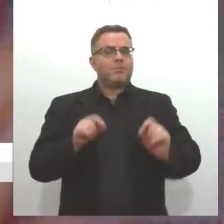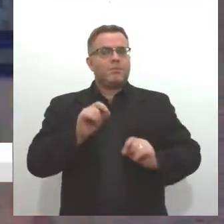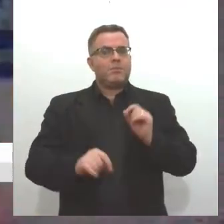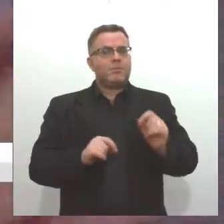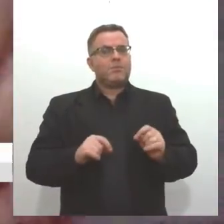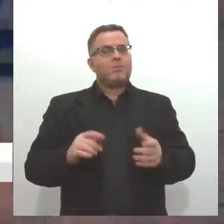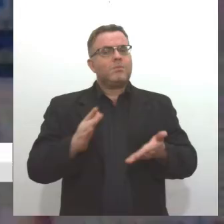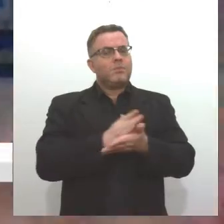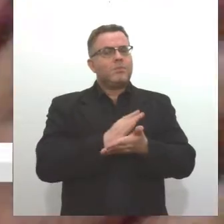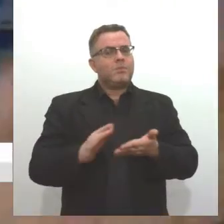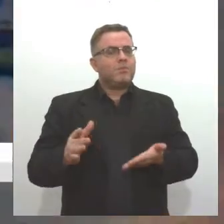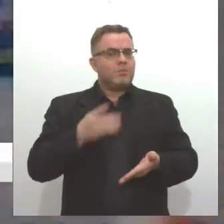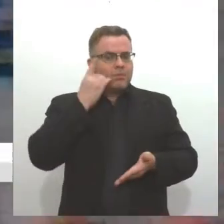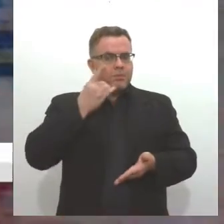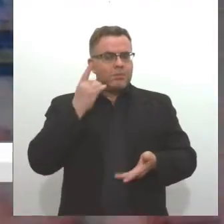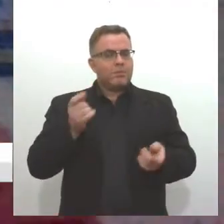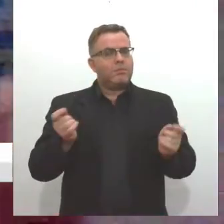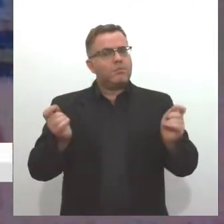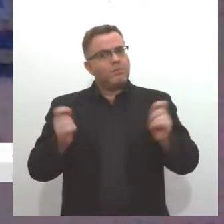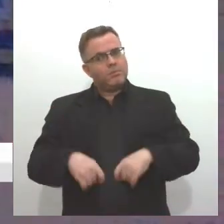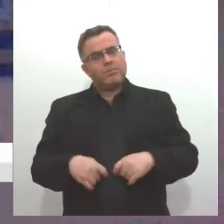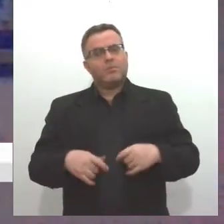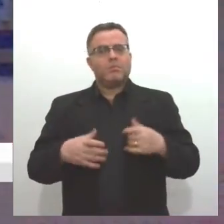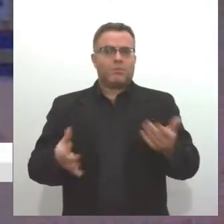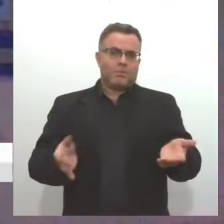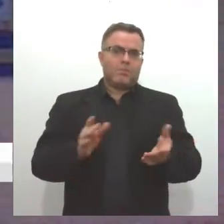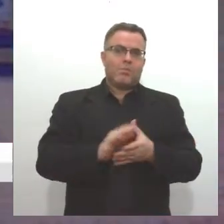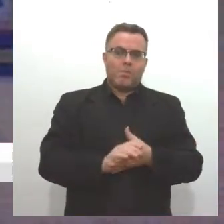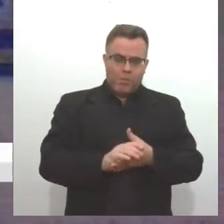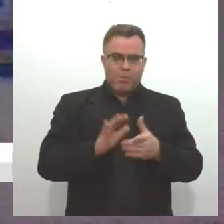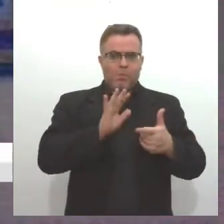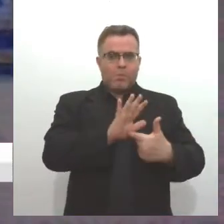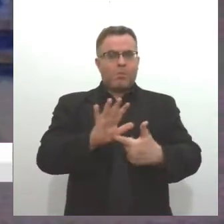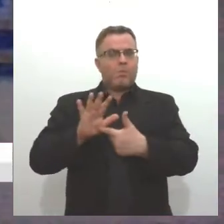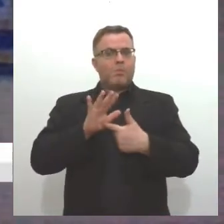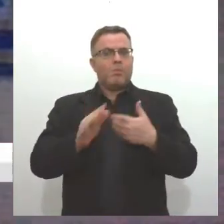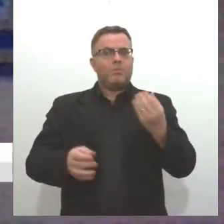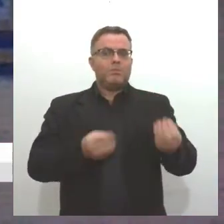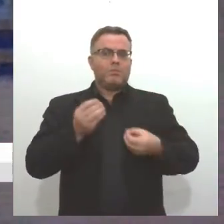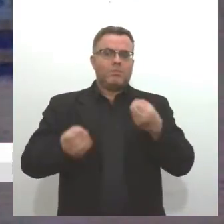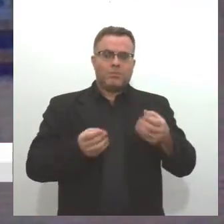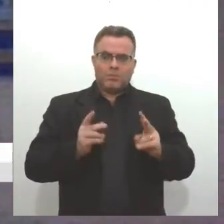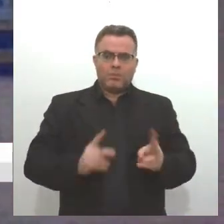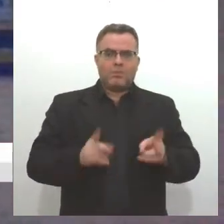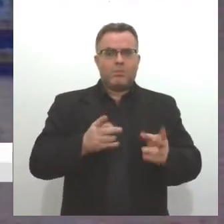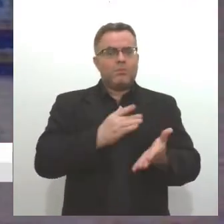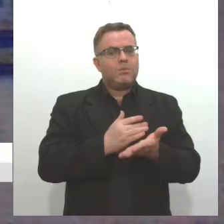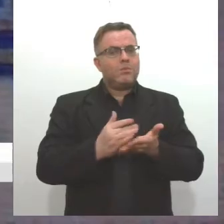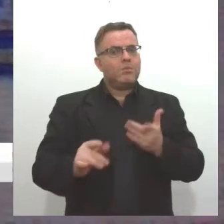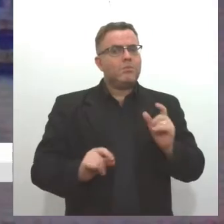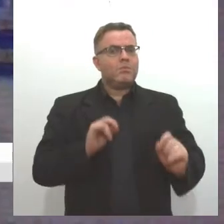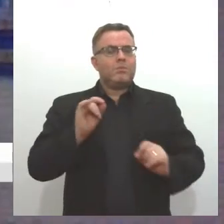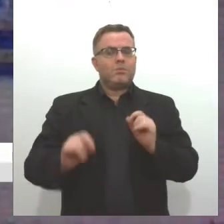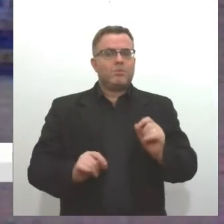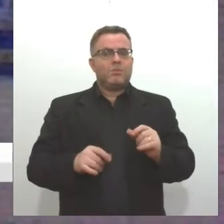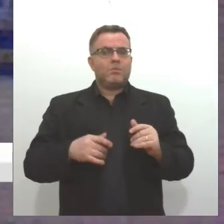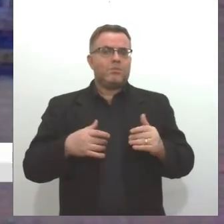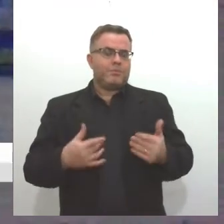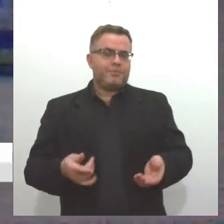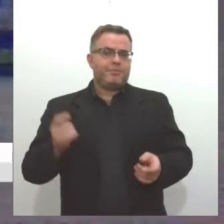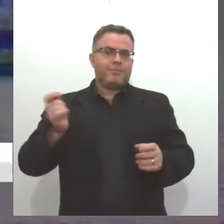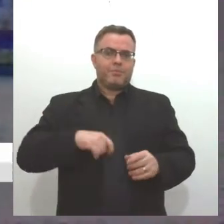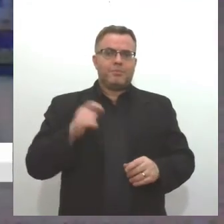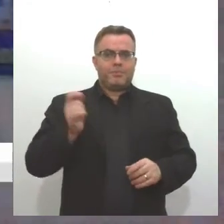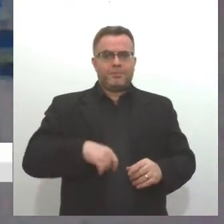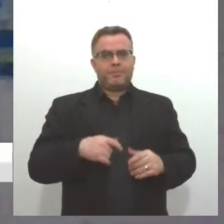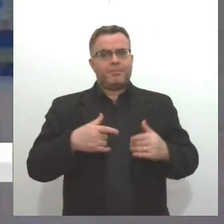na Assembleia pegue e apresente essa bandeira. Porque a partir de quando a gente instituir como Conselho está políticas